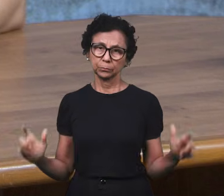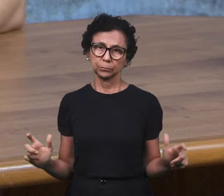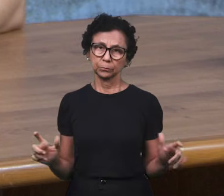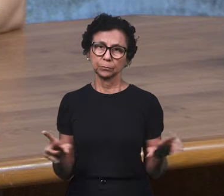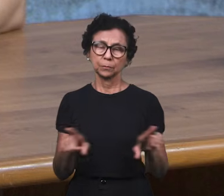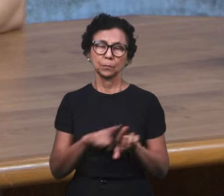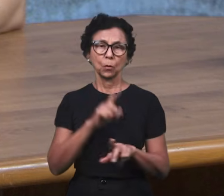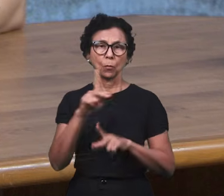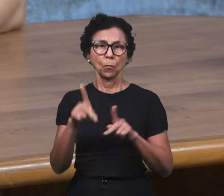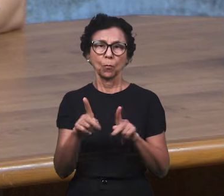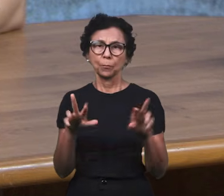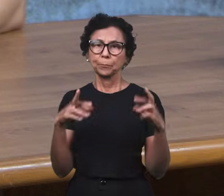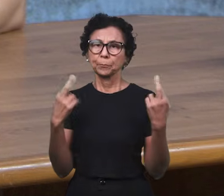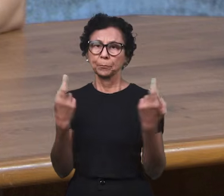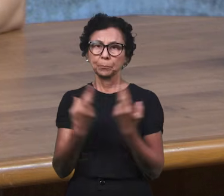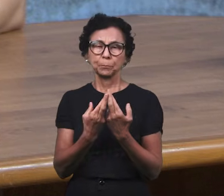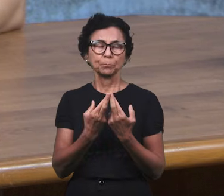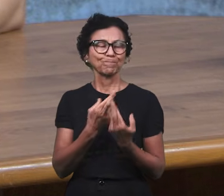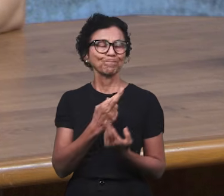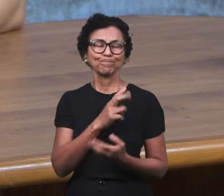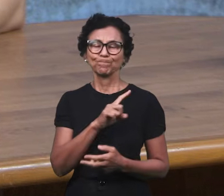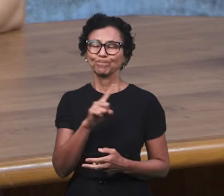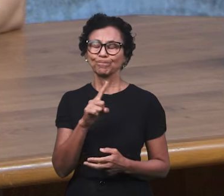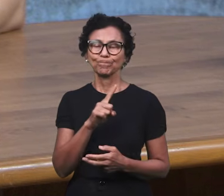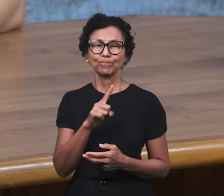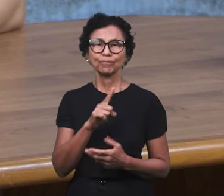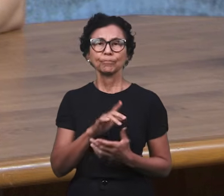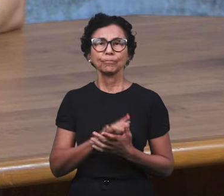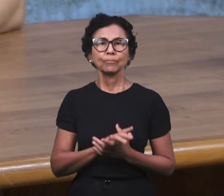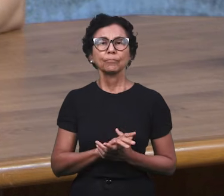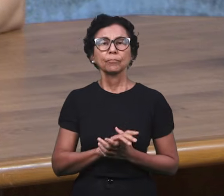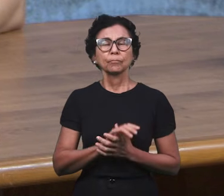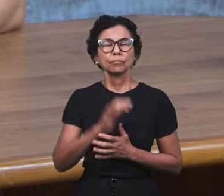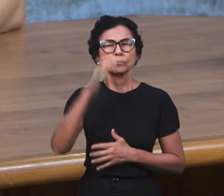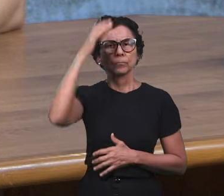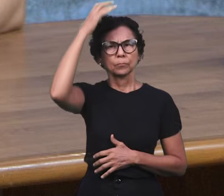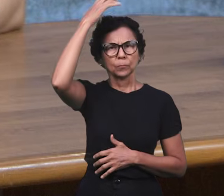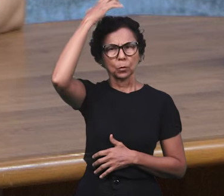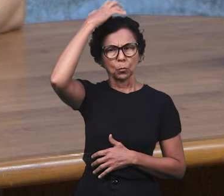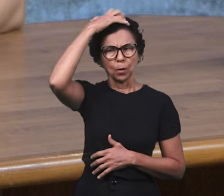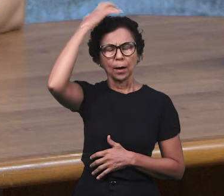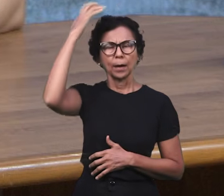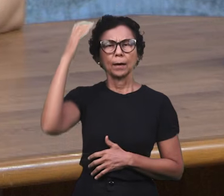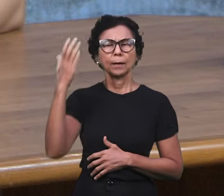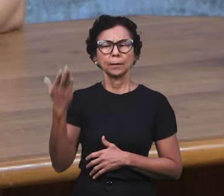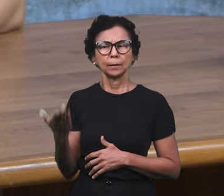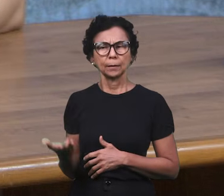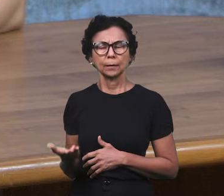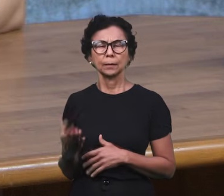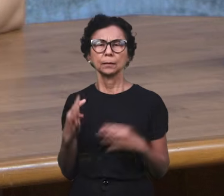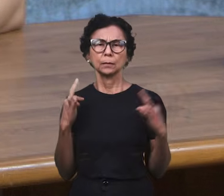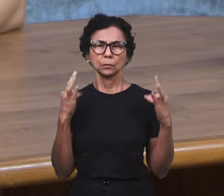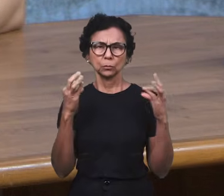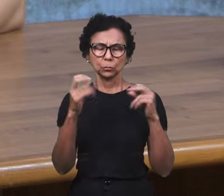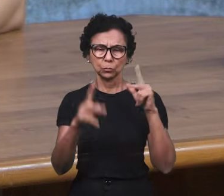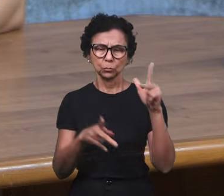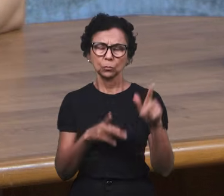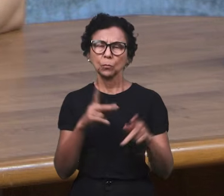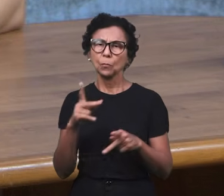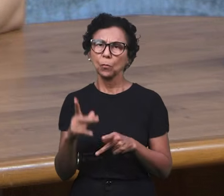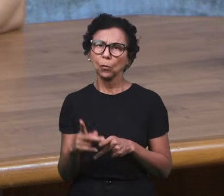Jerusalém. E foi isto reto aos olhos do rei e aos olhos de toda a